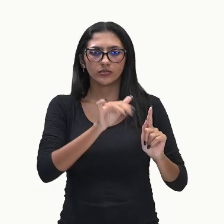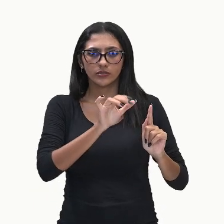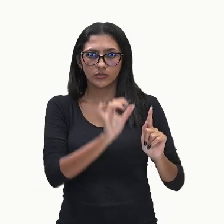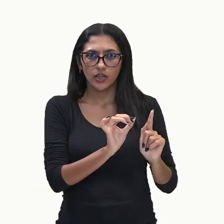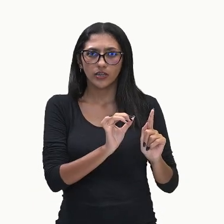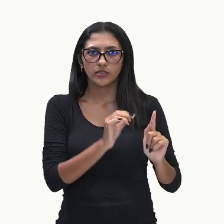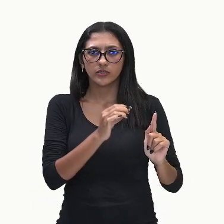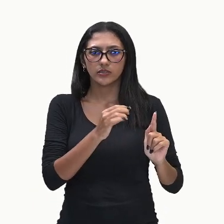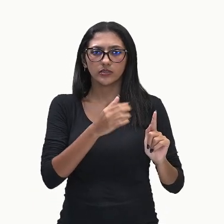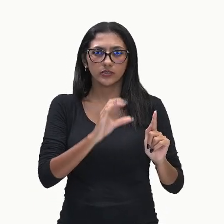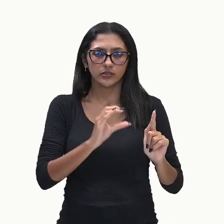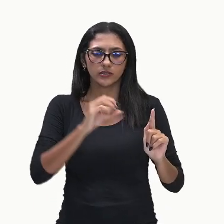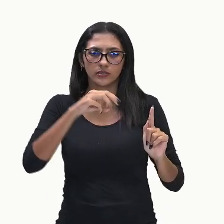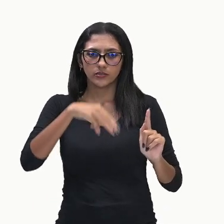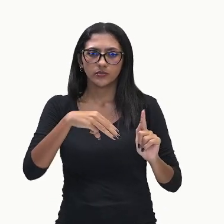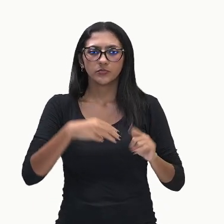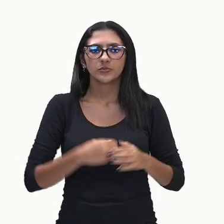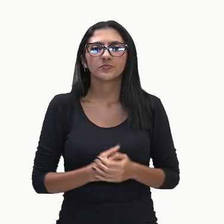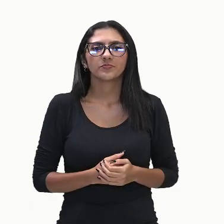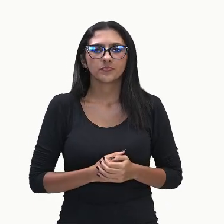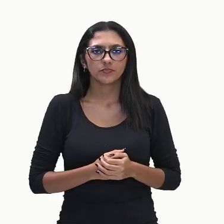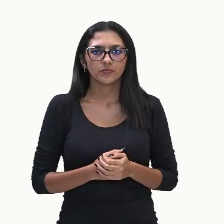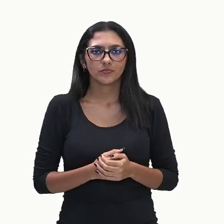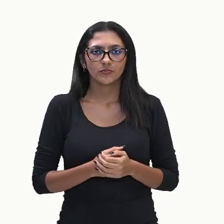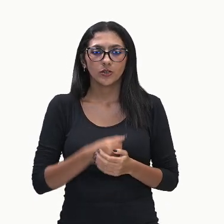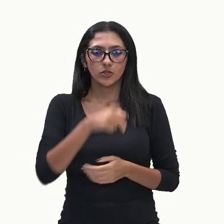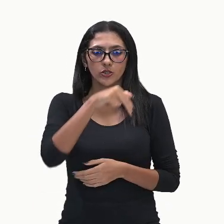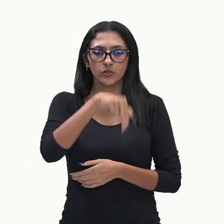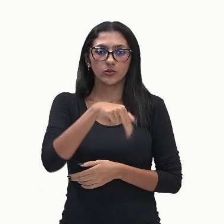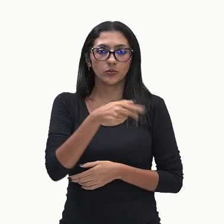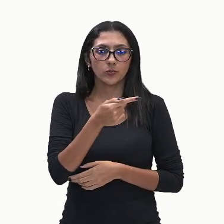10 centímetros e o π vale